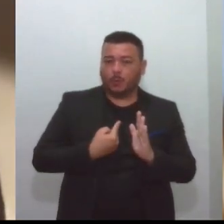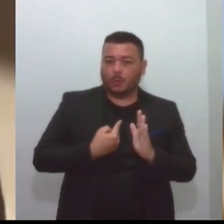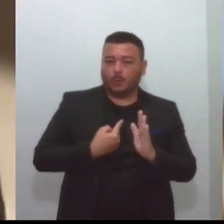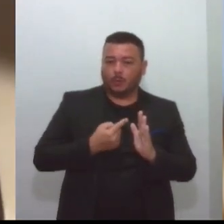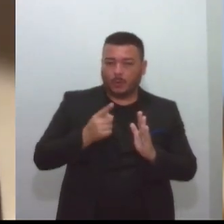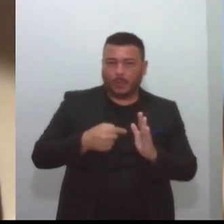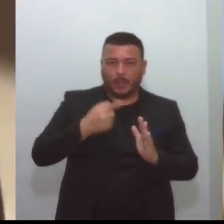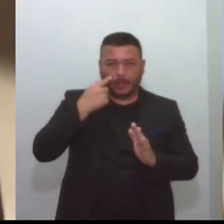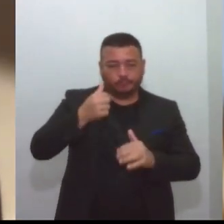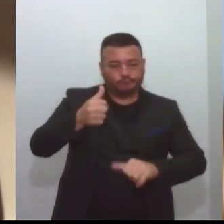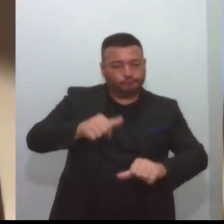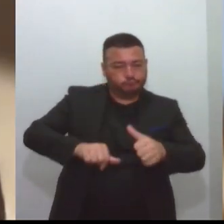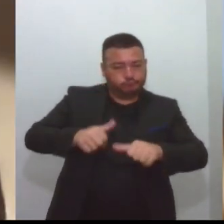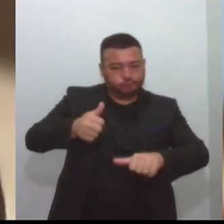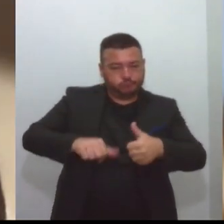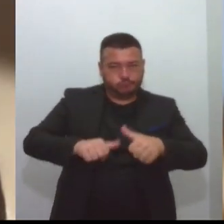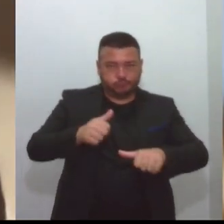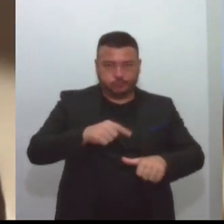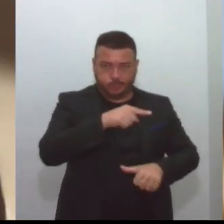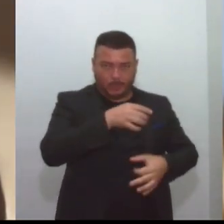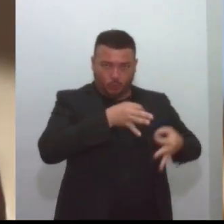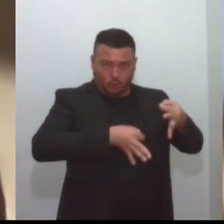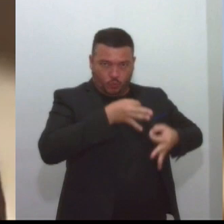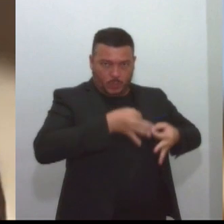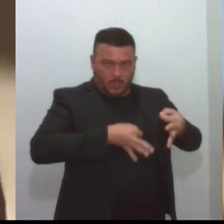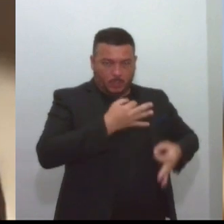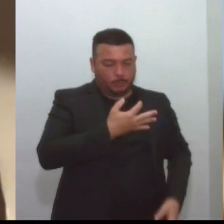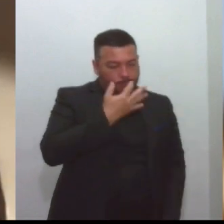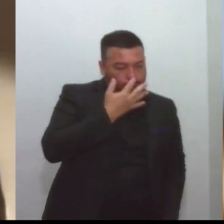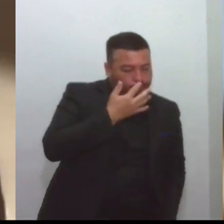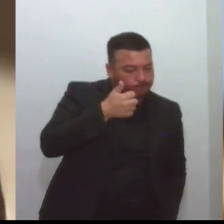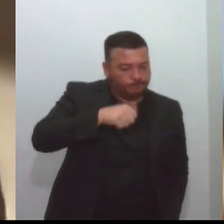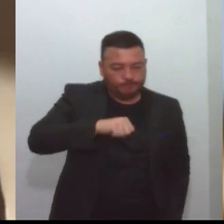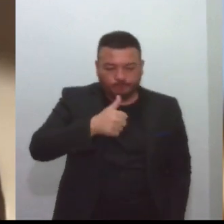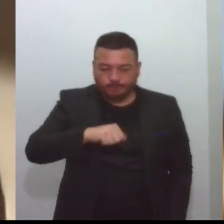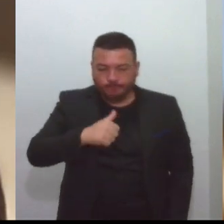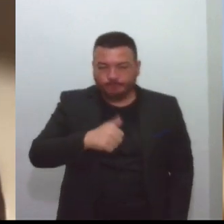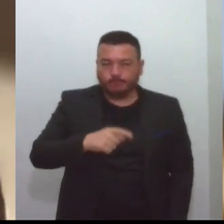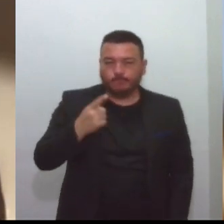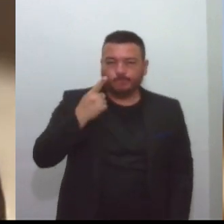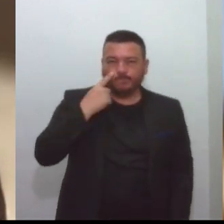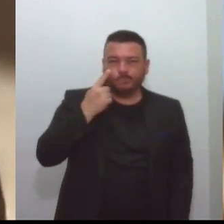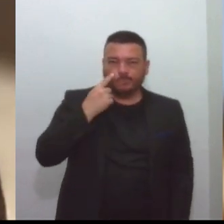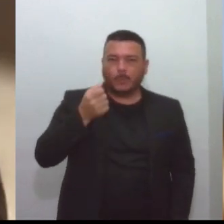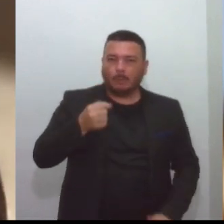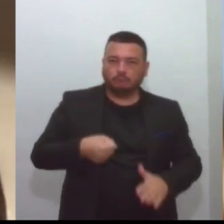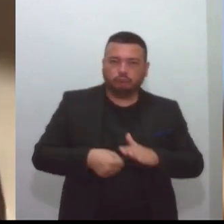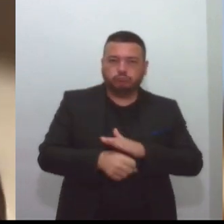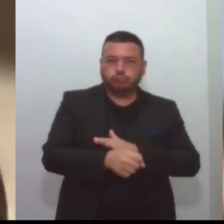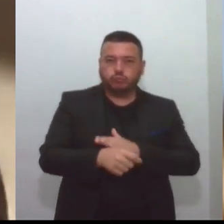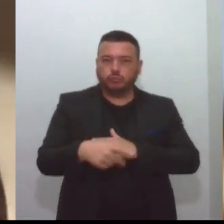assim, pelos magistrados, possibilitando a inclusão no mercado de